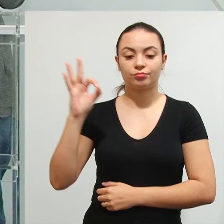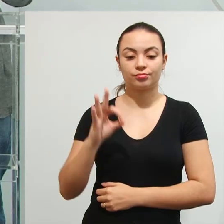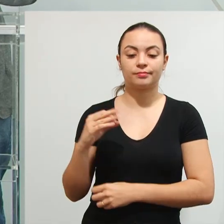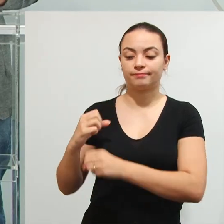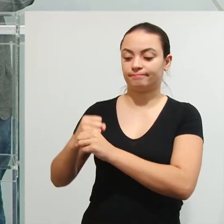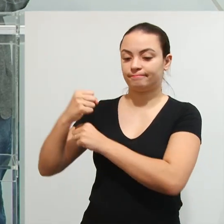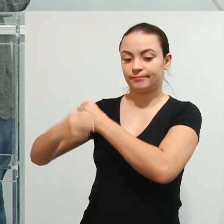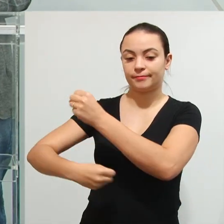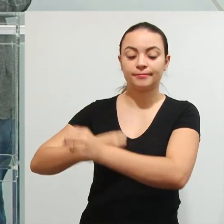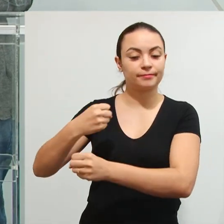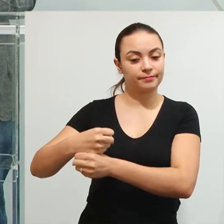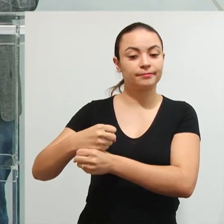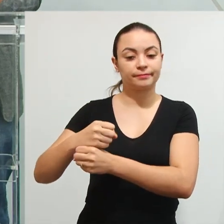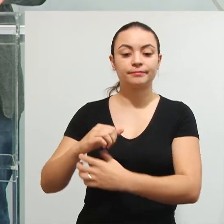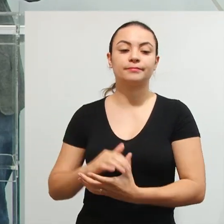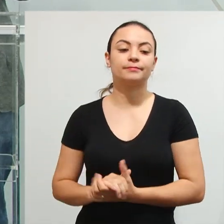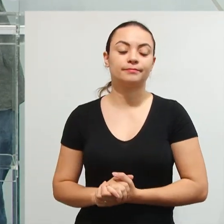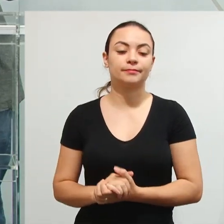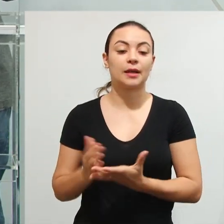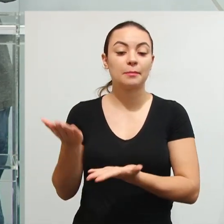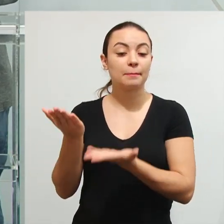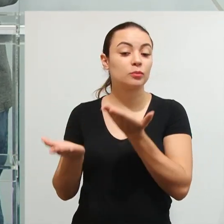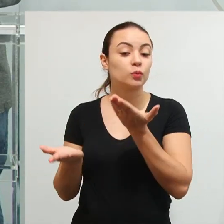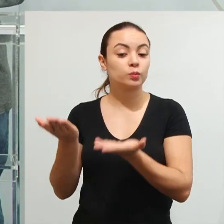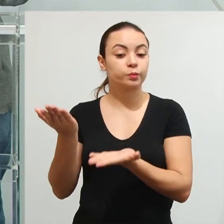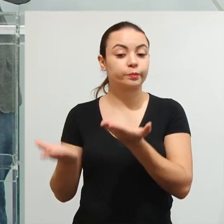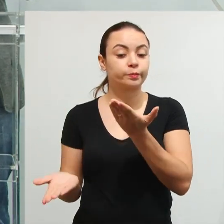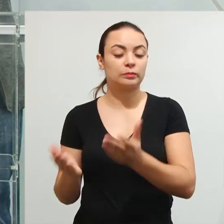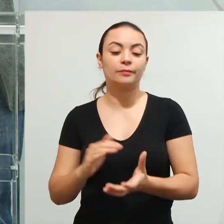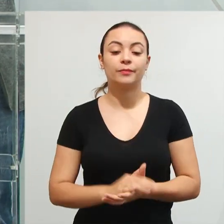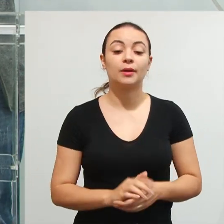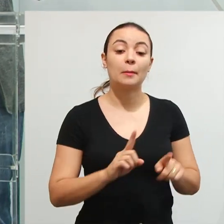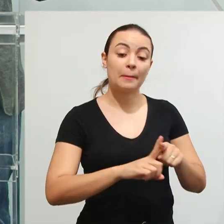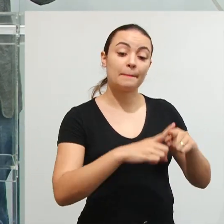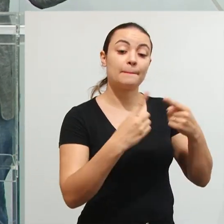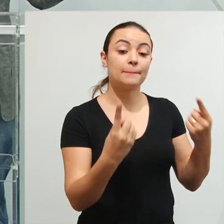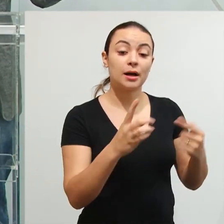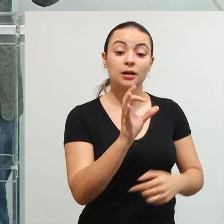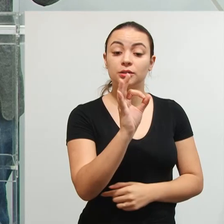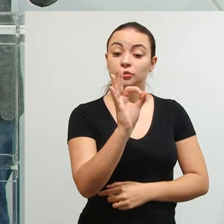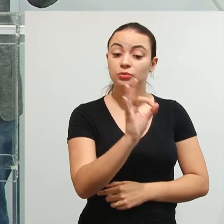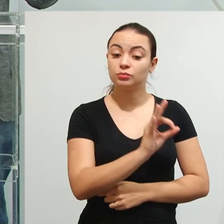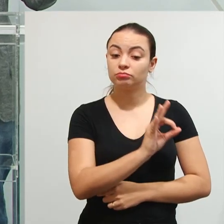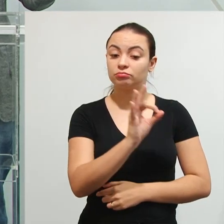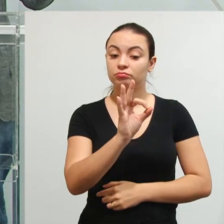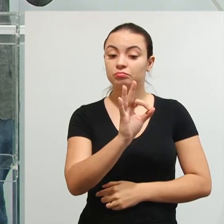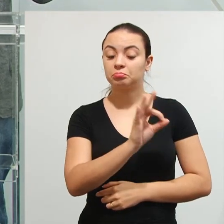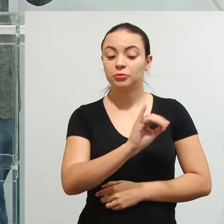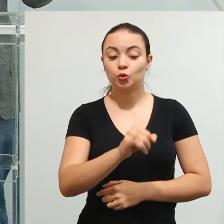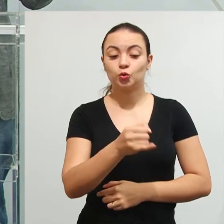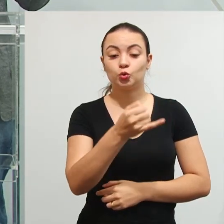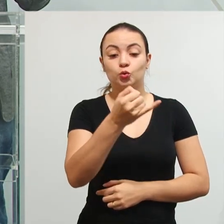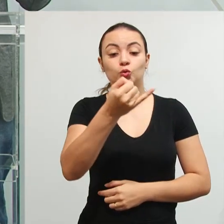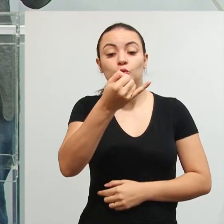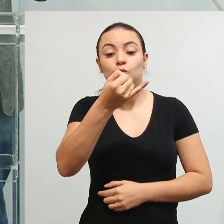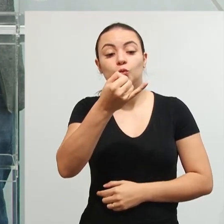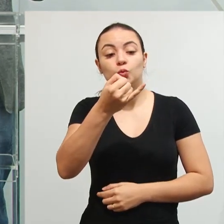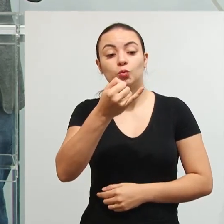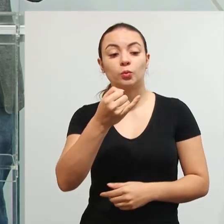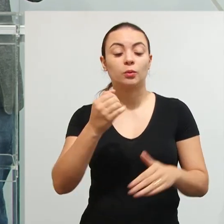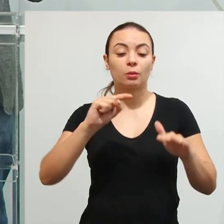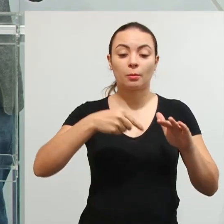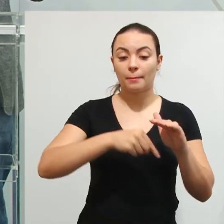proporcionais porém em juros compostos aqueles dois por cento que eu coloquei mensalmente